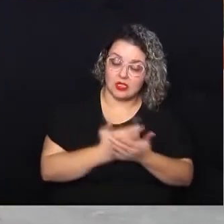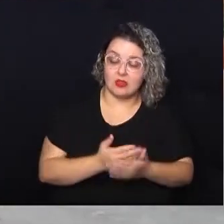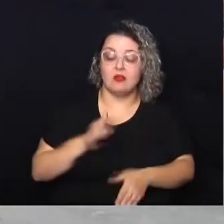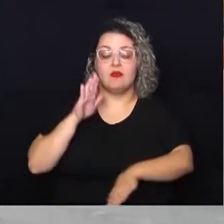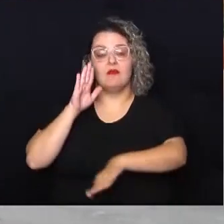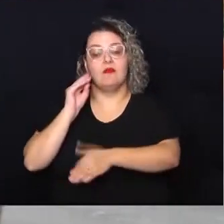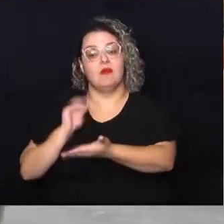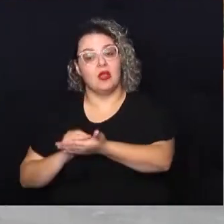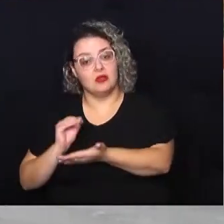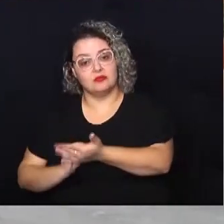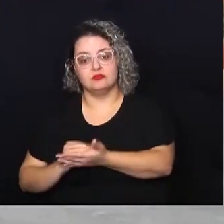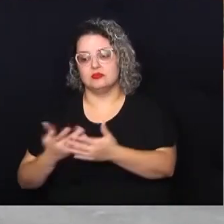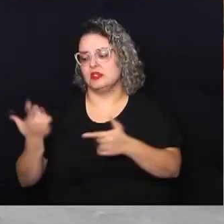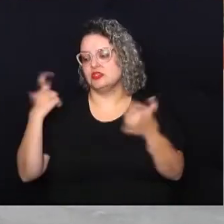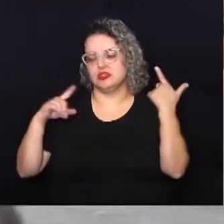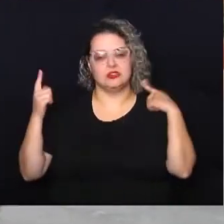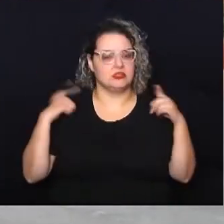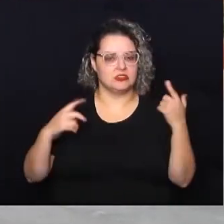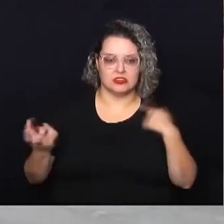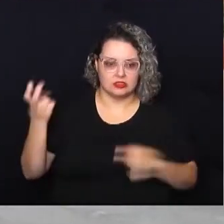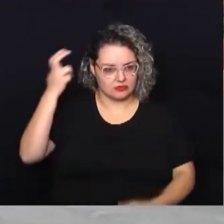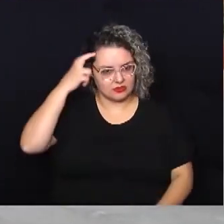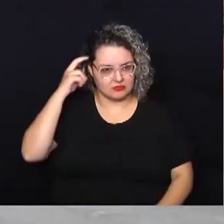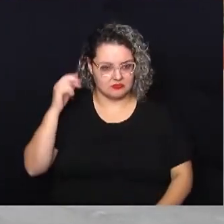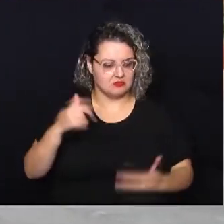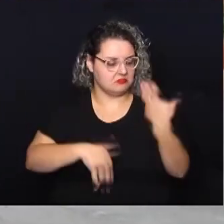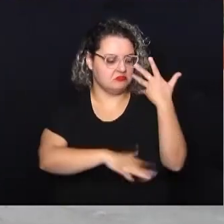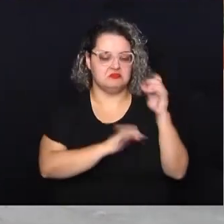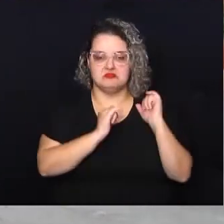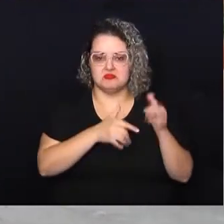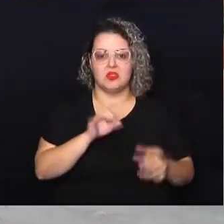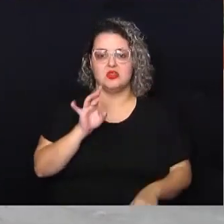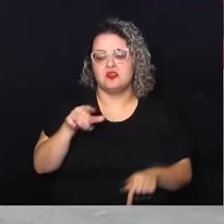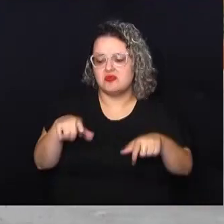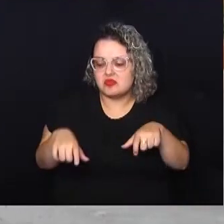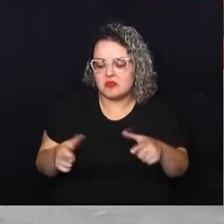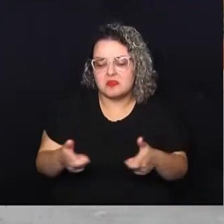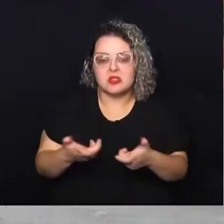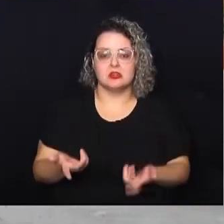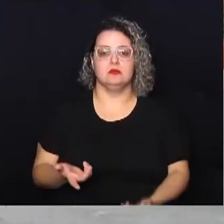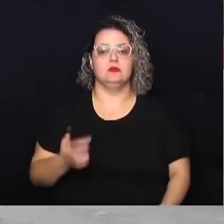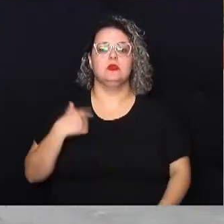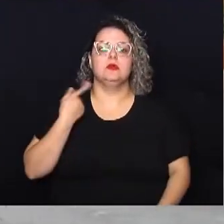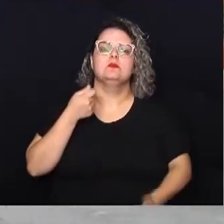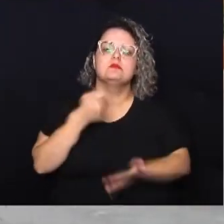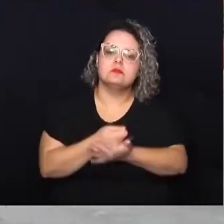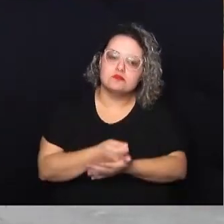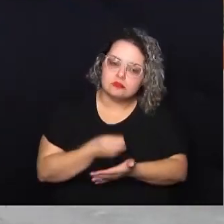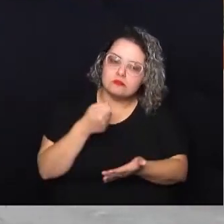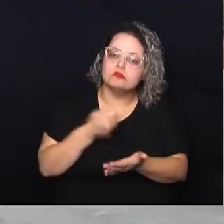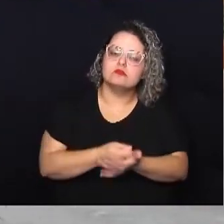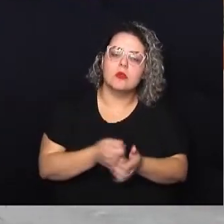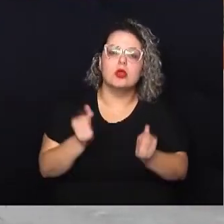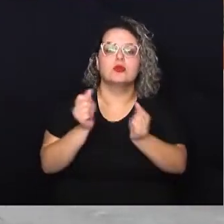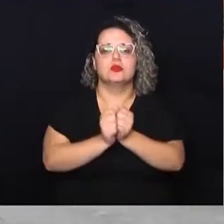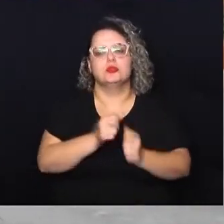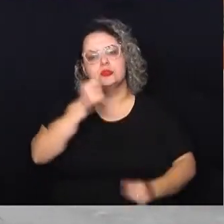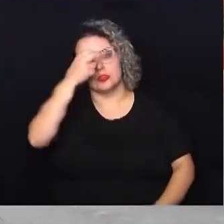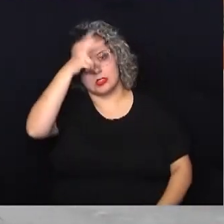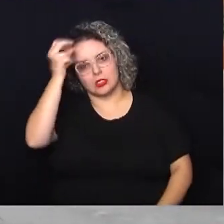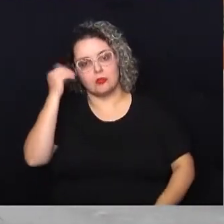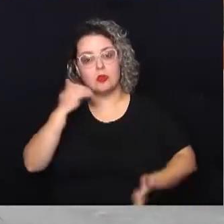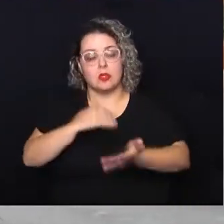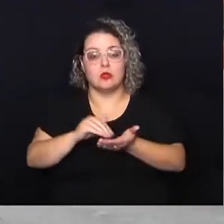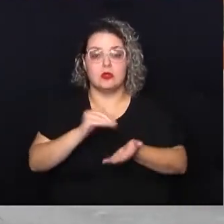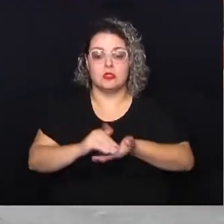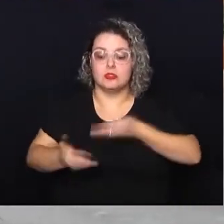praça abandonada, não tinha nada na verdade, apenas um campinho de futebol, e nós fomos insistindo junto com o prefeito, com a Secretaria de